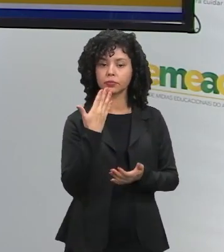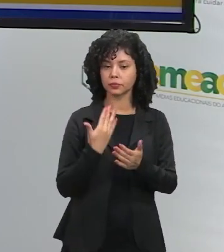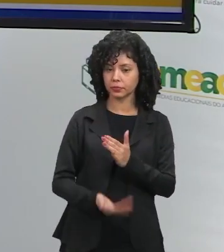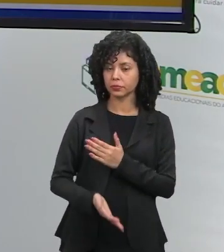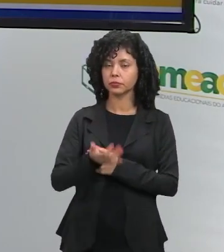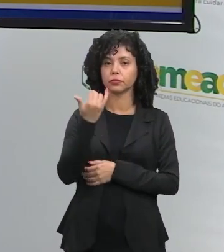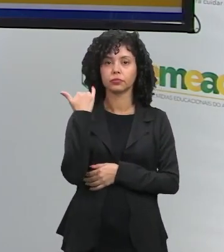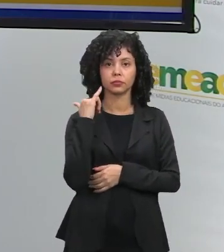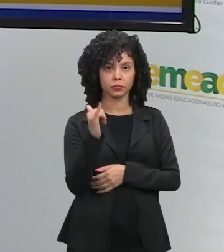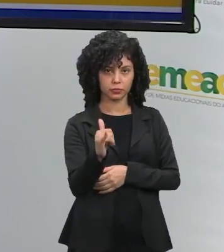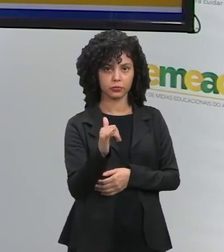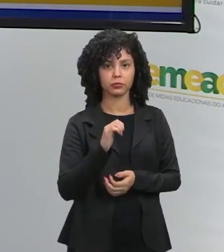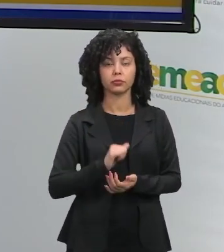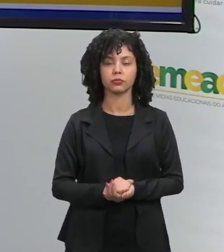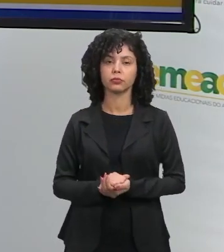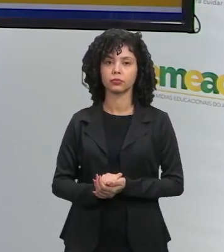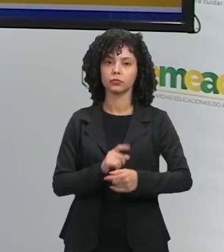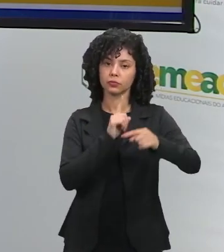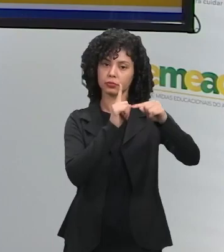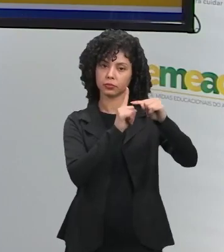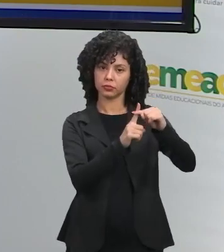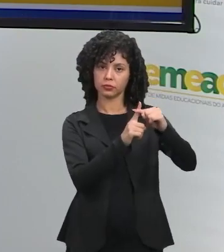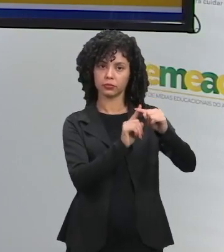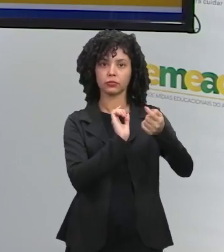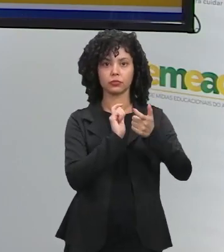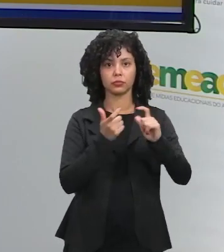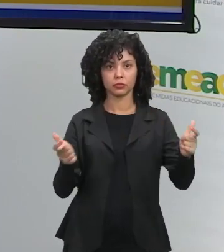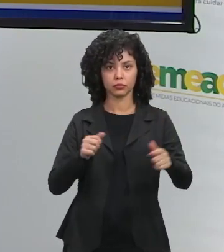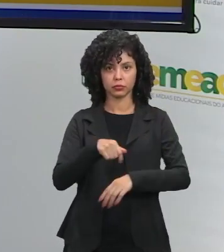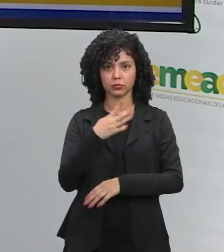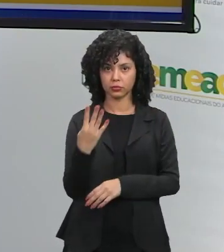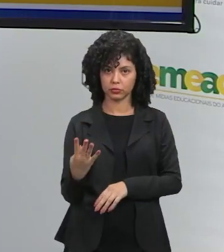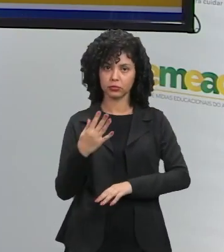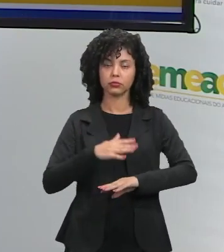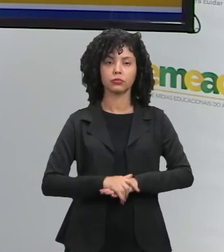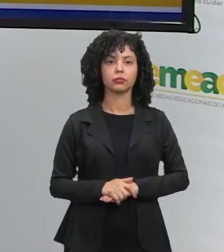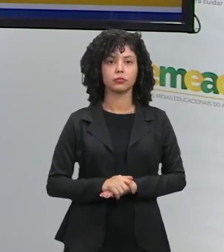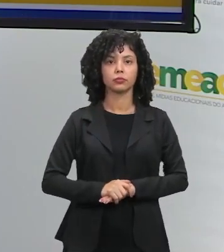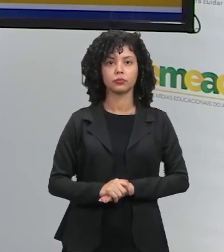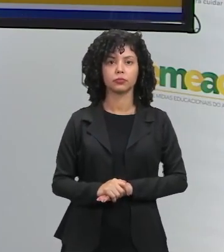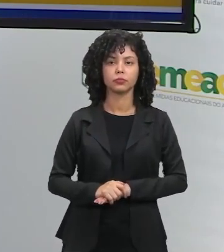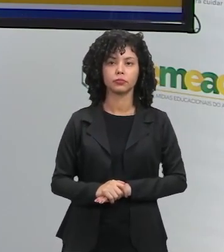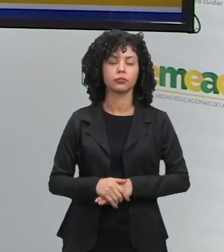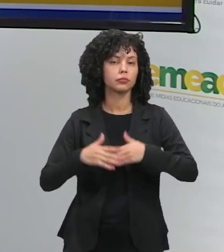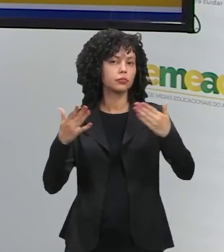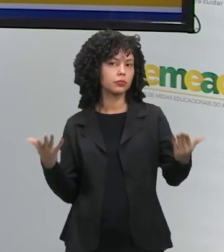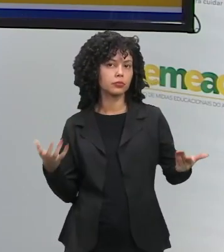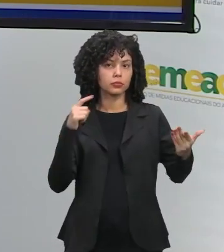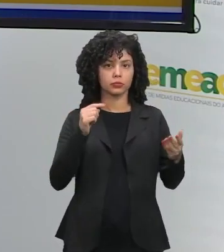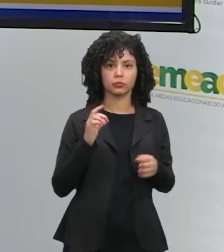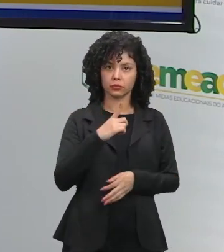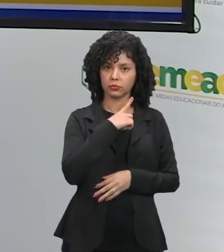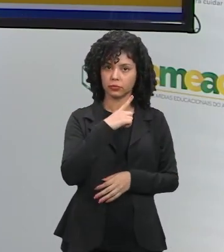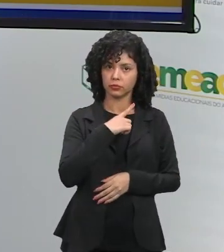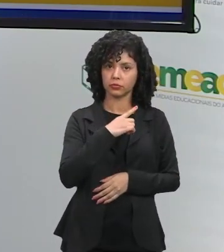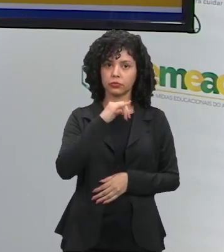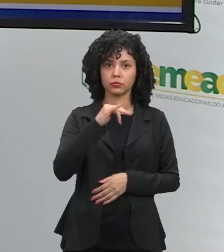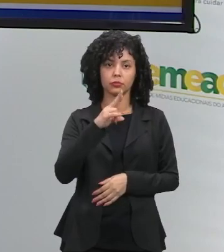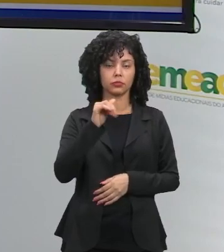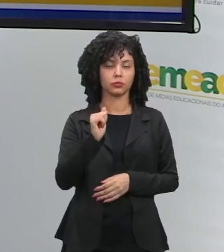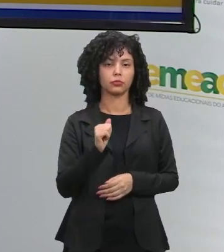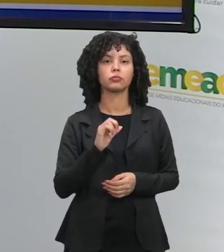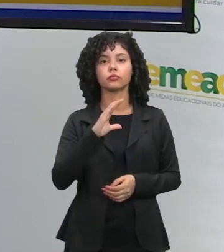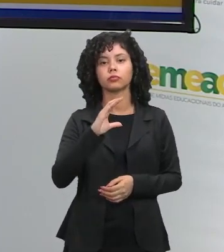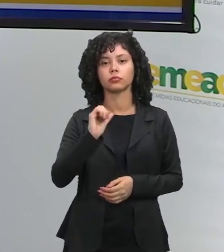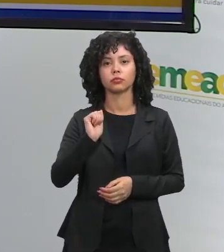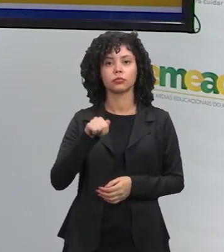perder elétrons, ele vai ficar com uma maior quantidade de cargas positivas. E aí ele vai se tornar um íon positivo, um cátion,